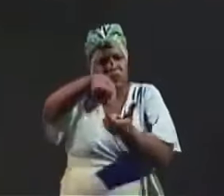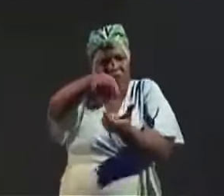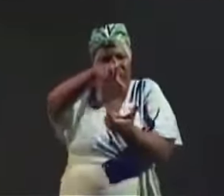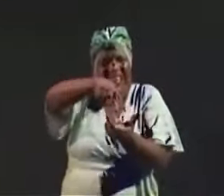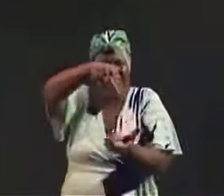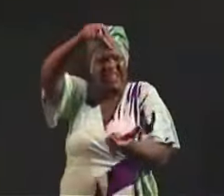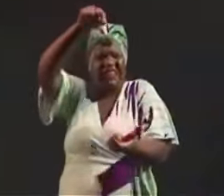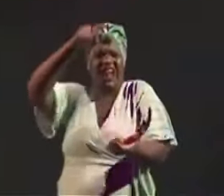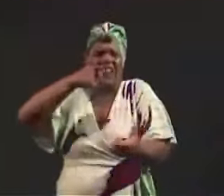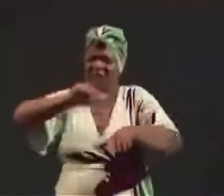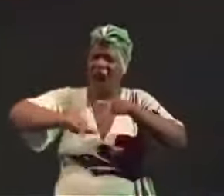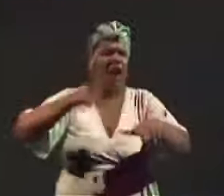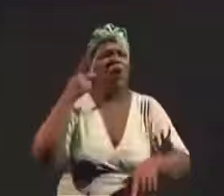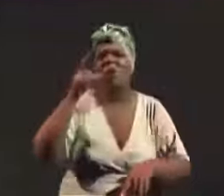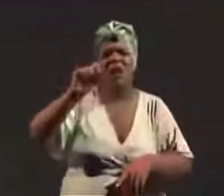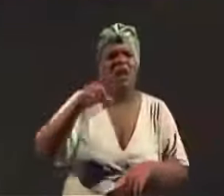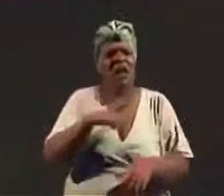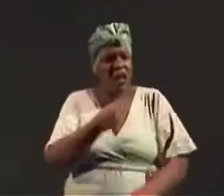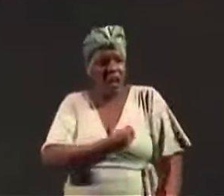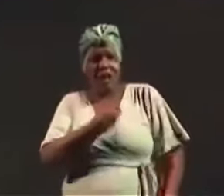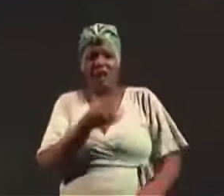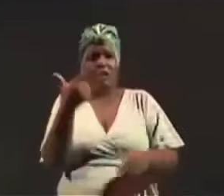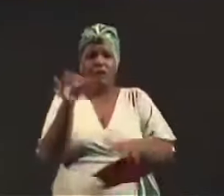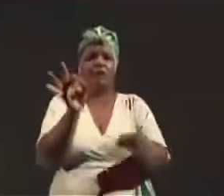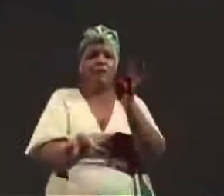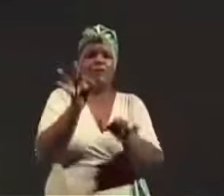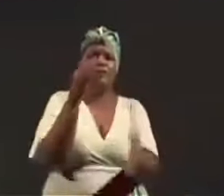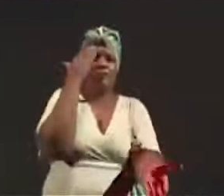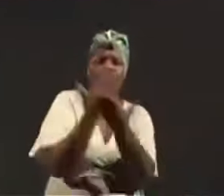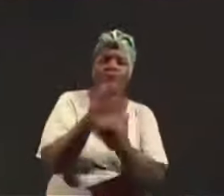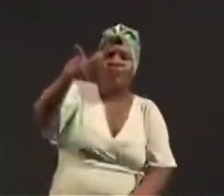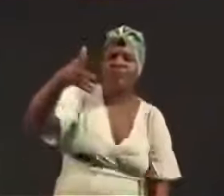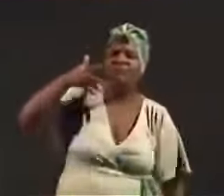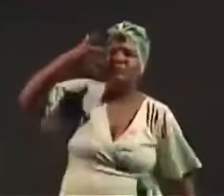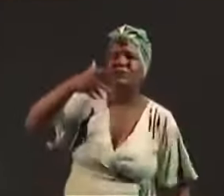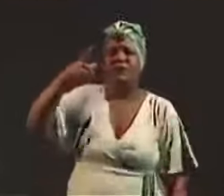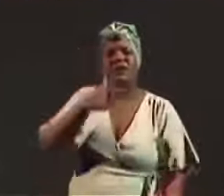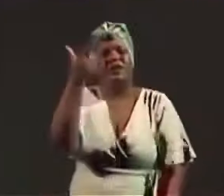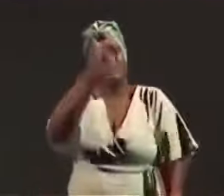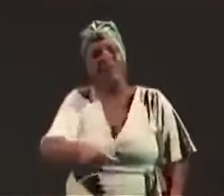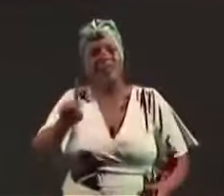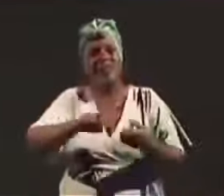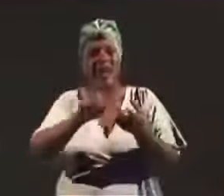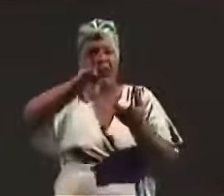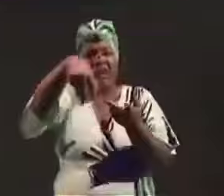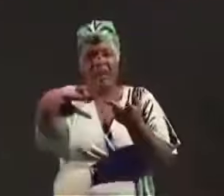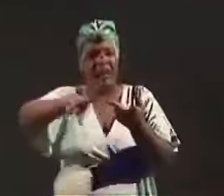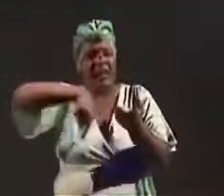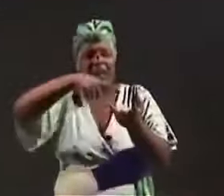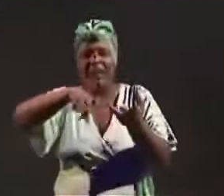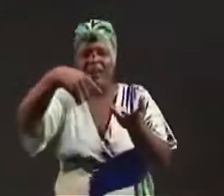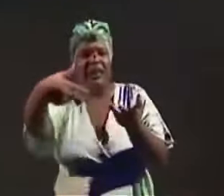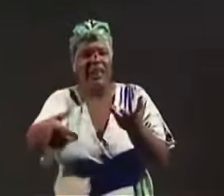é feminicídio, canalha, faz merda e segue a vida. Sem justiça, bebeu, matou de novo, patrocina, enterra, revelia. Na contagem caiu, é prato cheio,